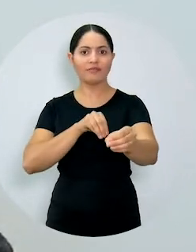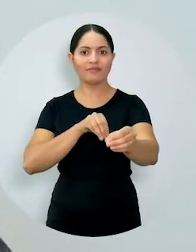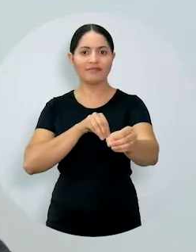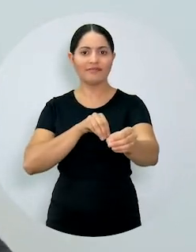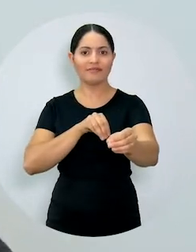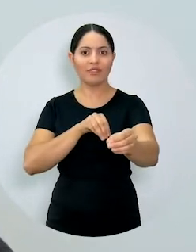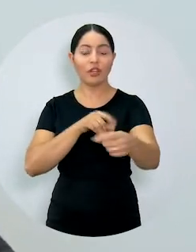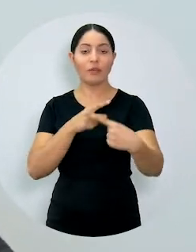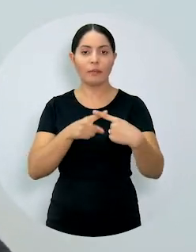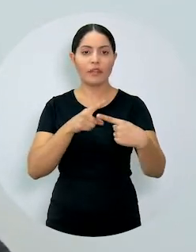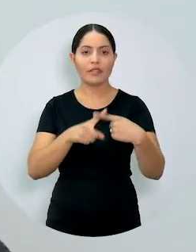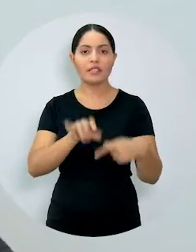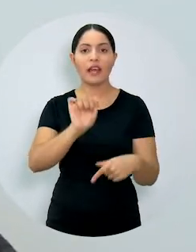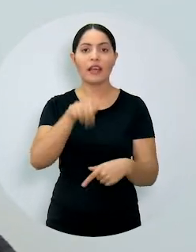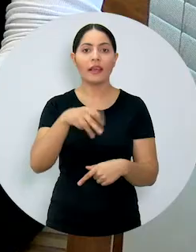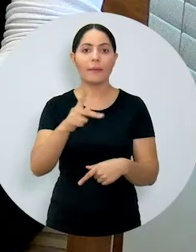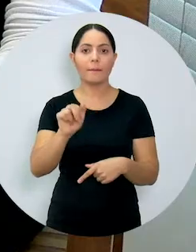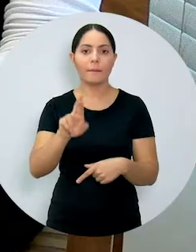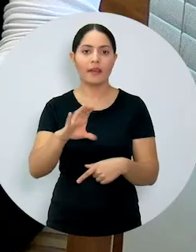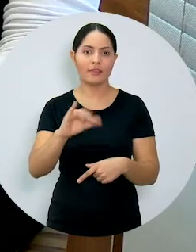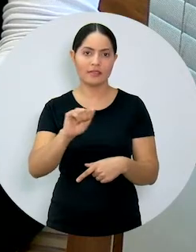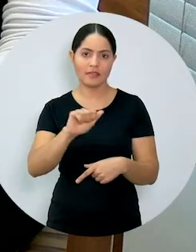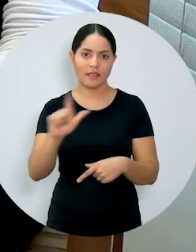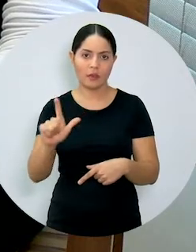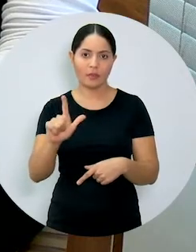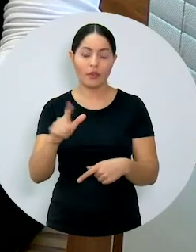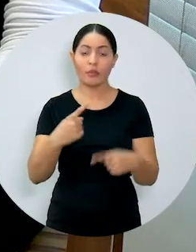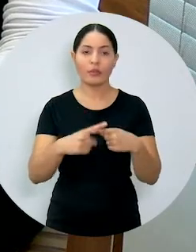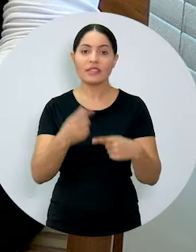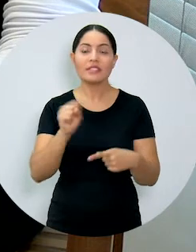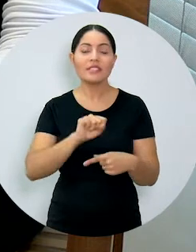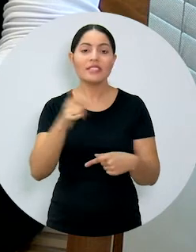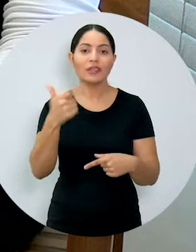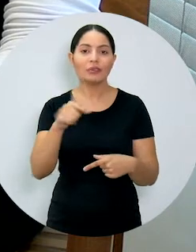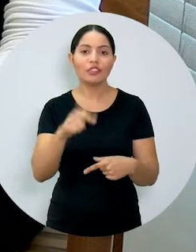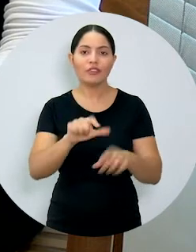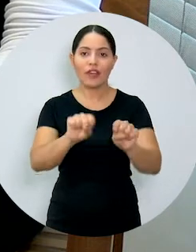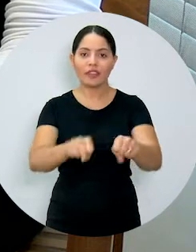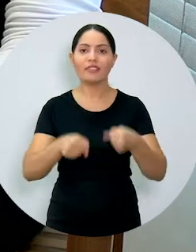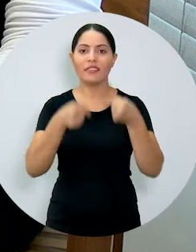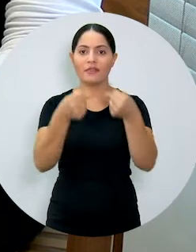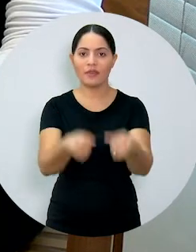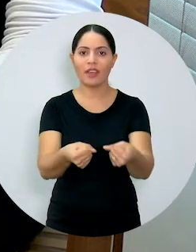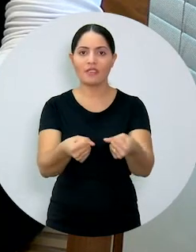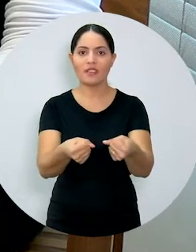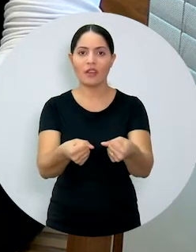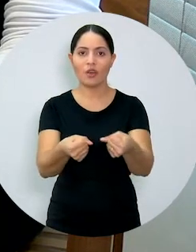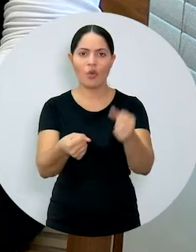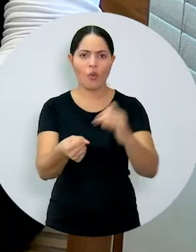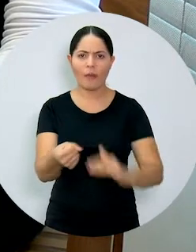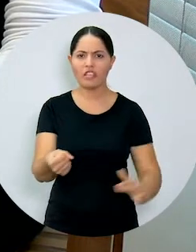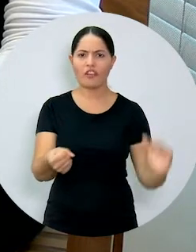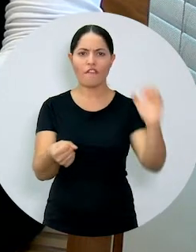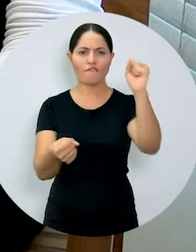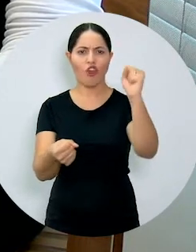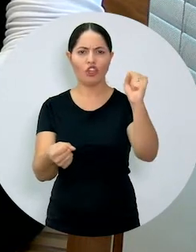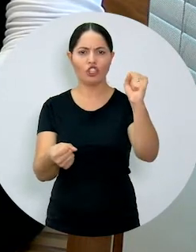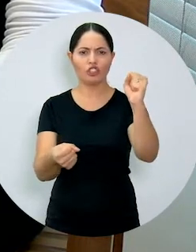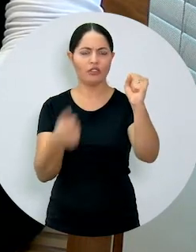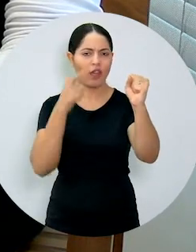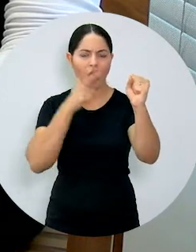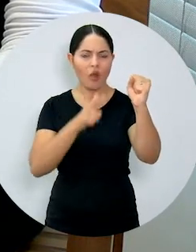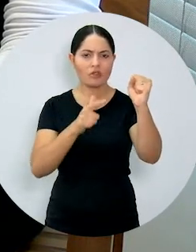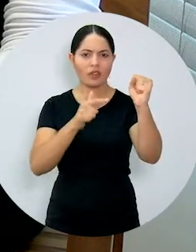parte daquele que é o acusador ou que é o credor, não é? Daquele que é o mais forte. E é